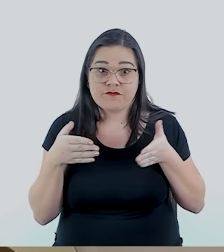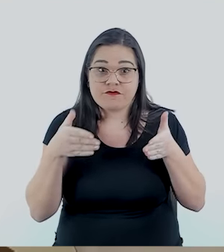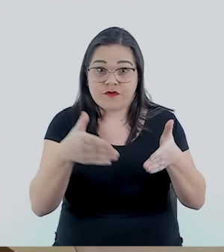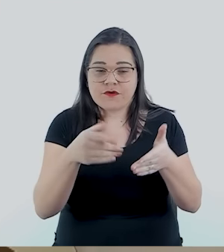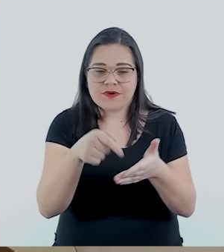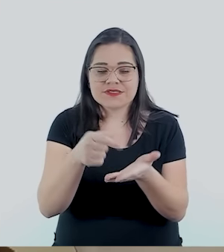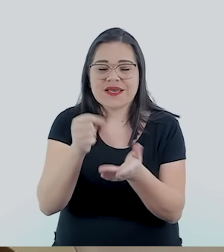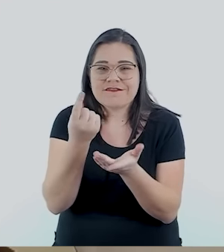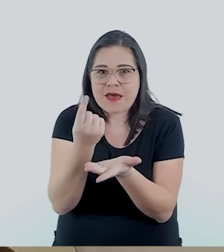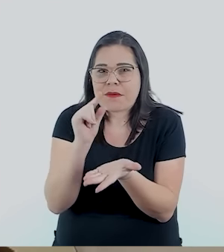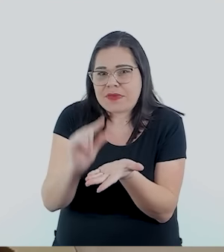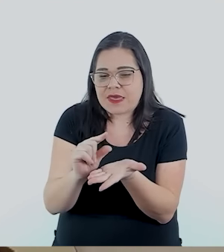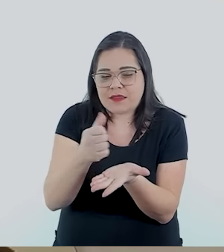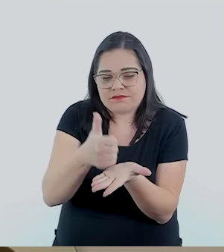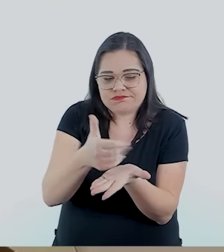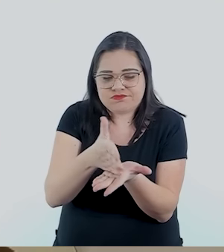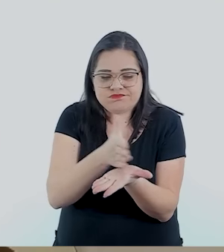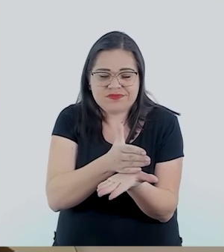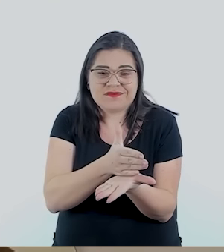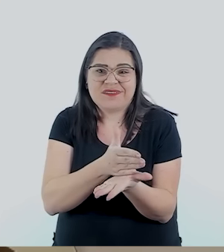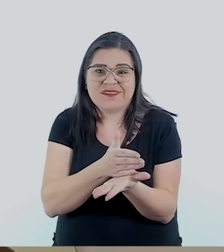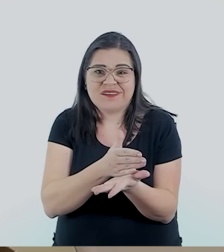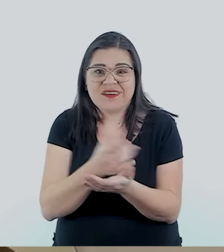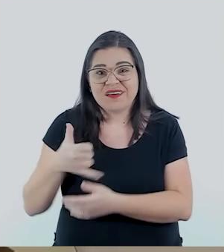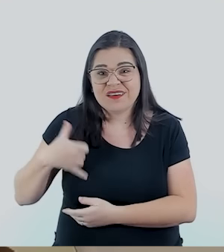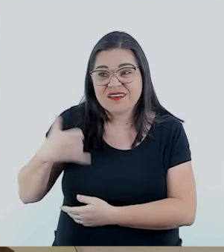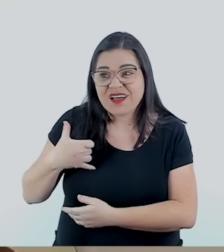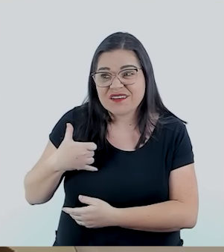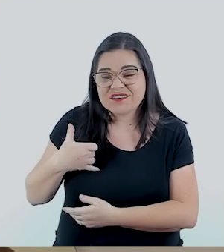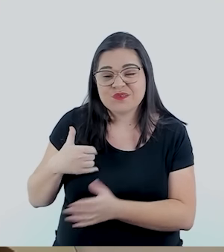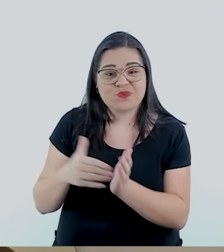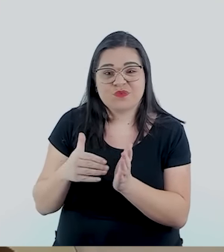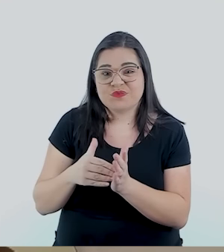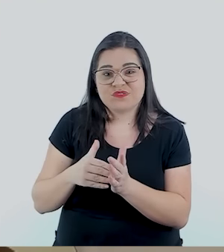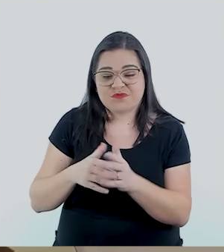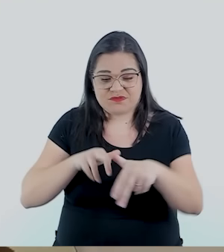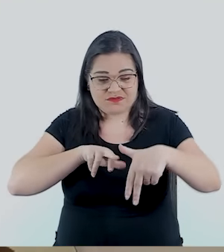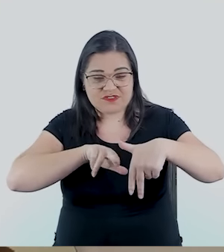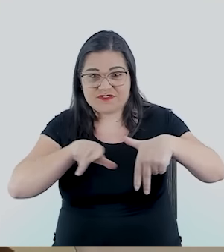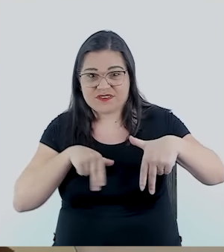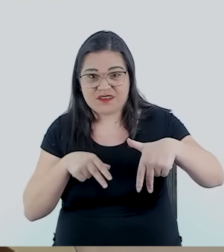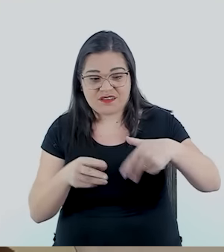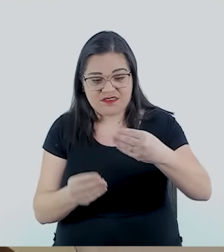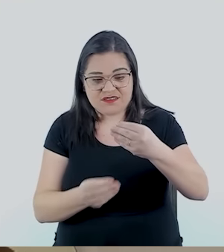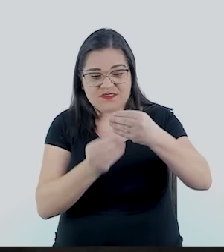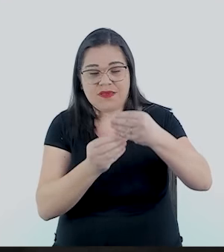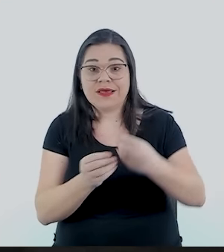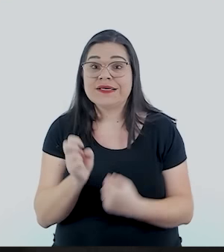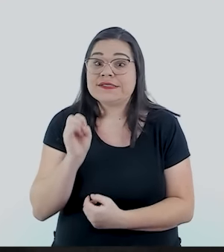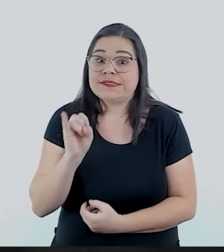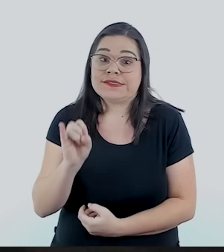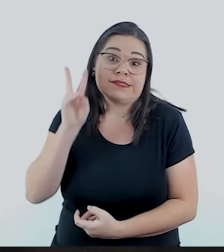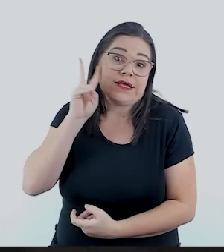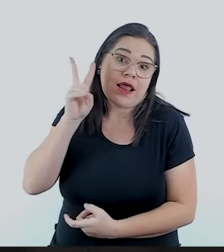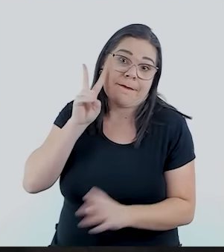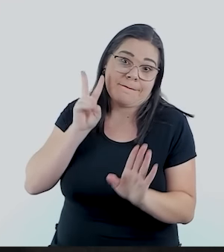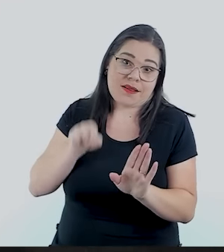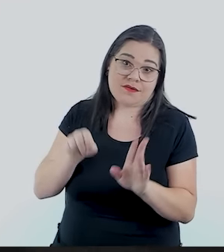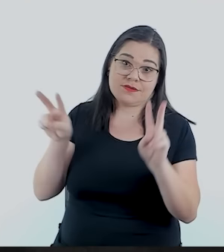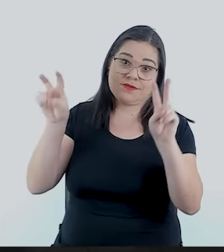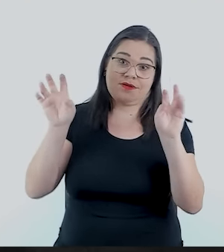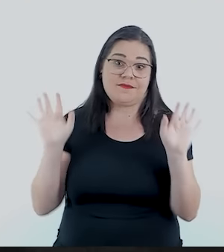sendo fatiada gerações é a última a receber um aporte sendo se é é né exatamente